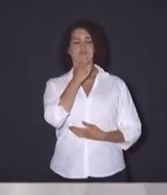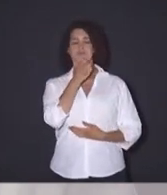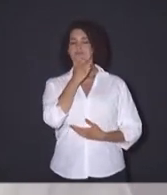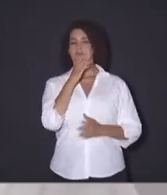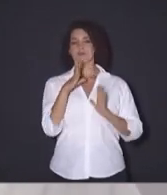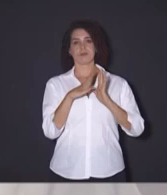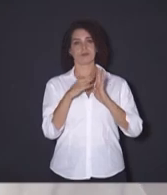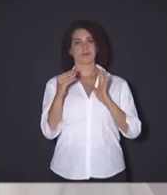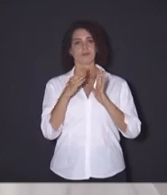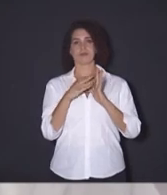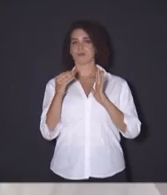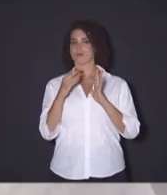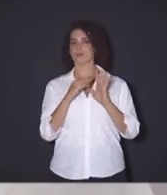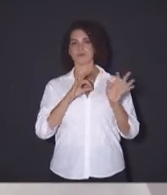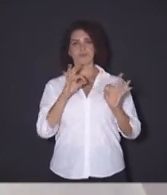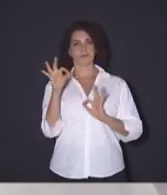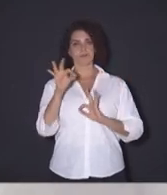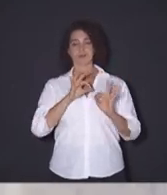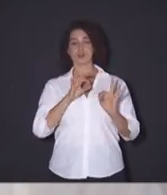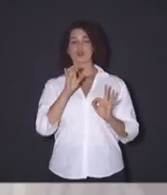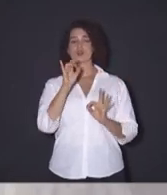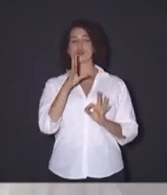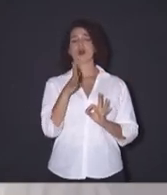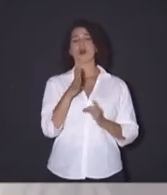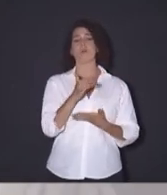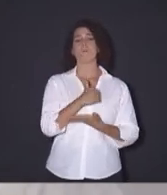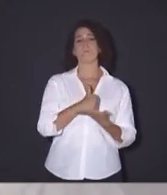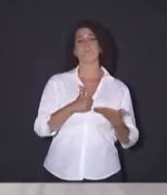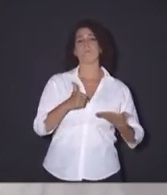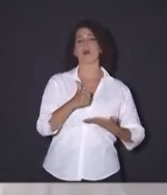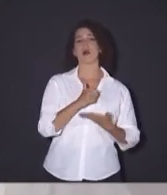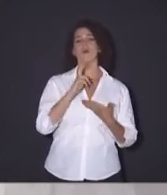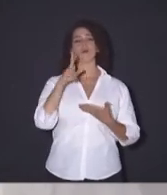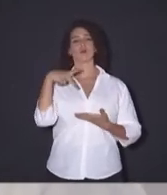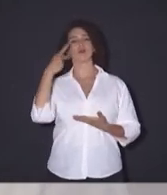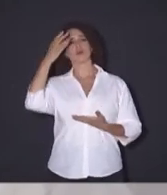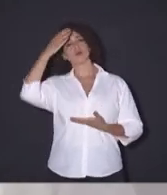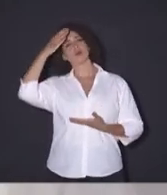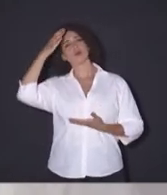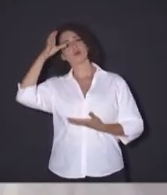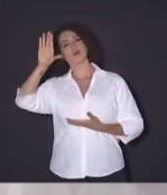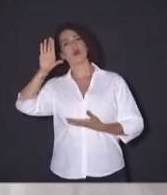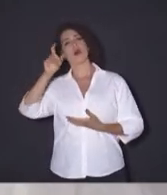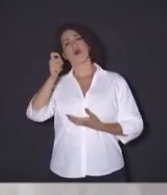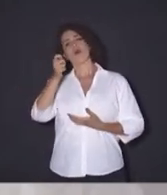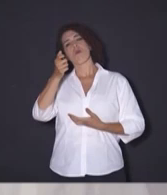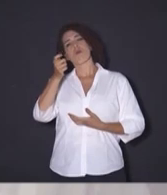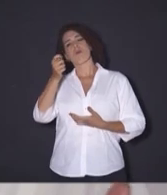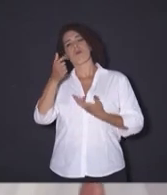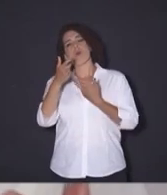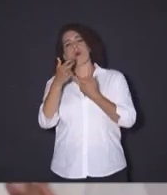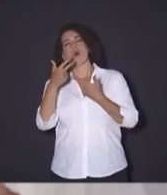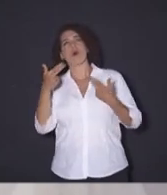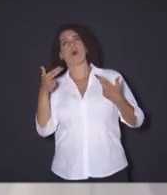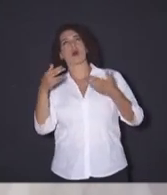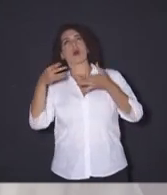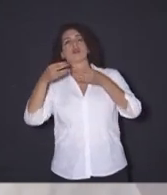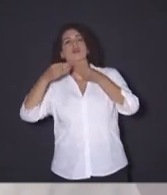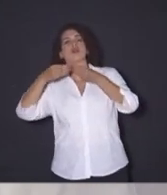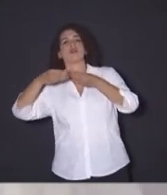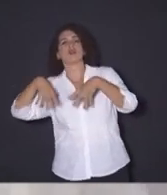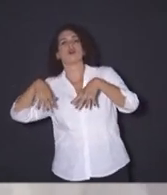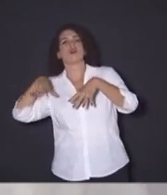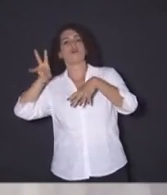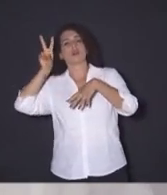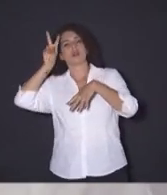sendo aprofundados nós temos resquícios no âmbito da política cultural que foi um pouco que restou é desse